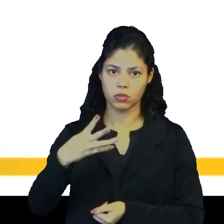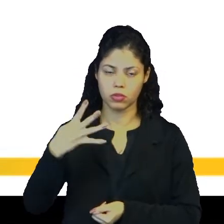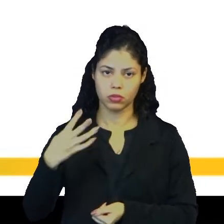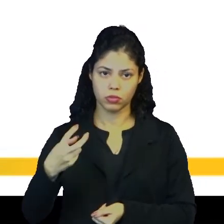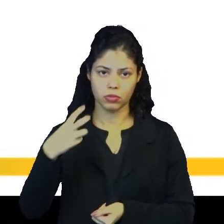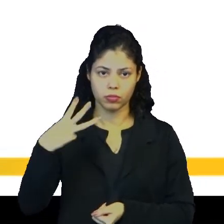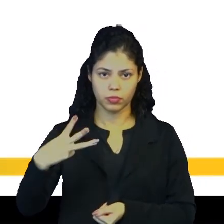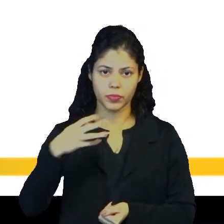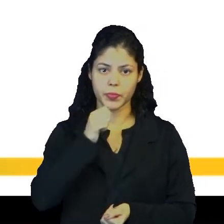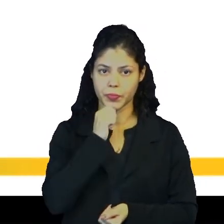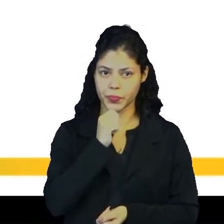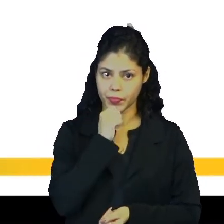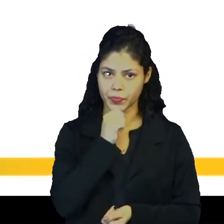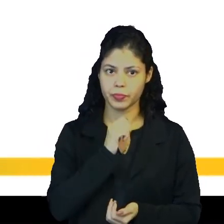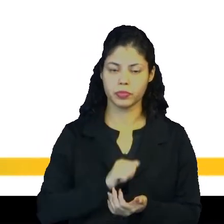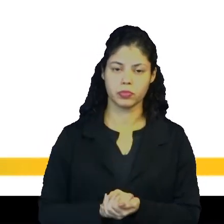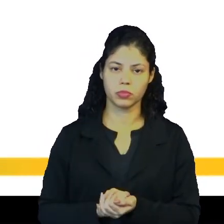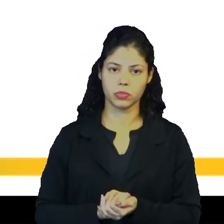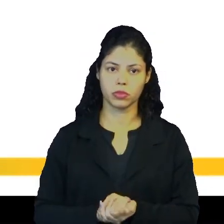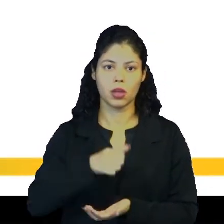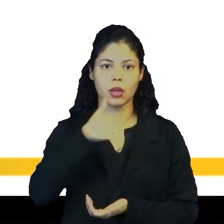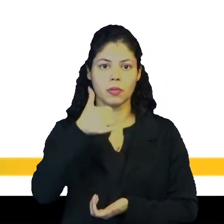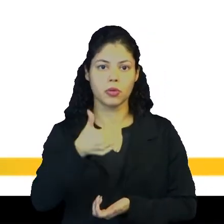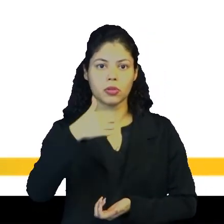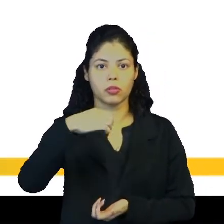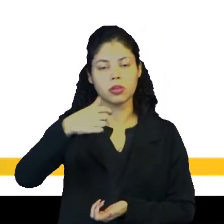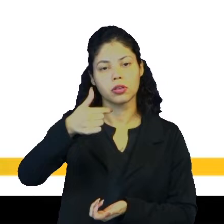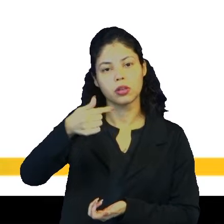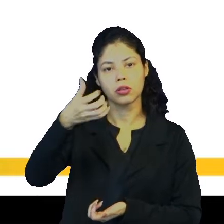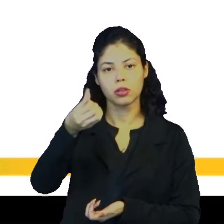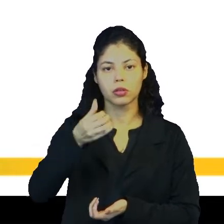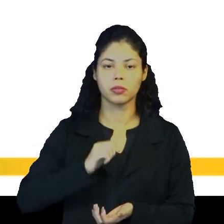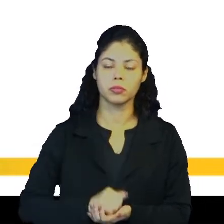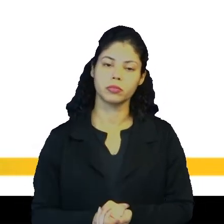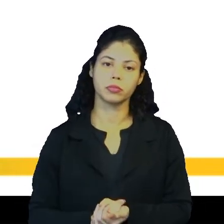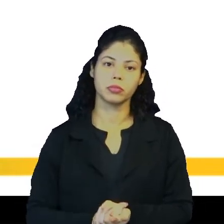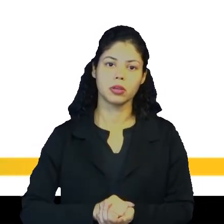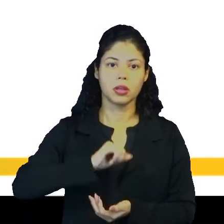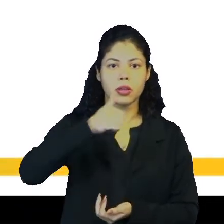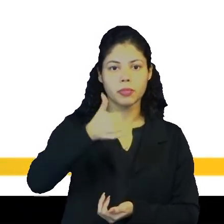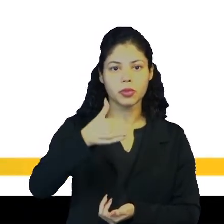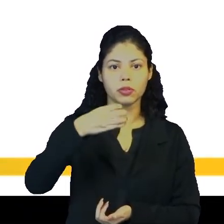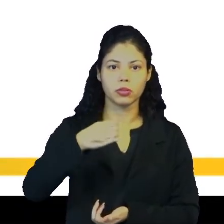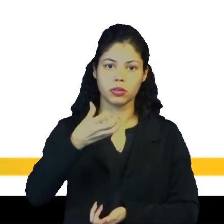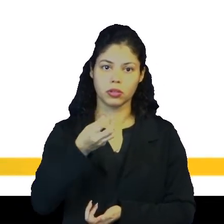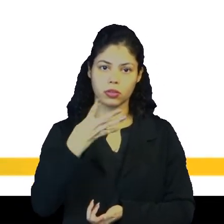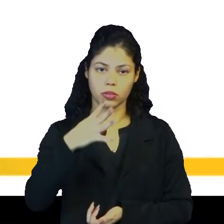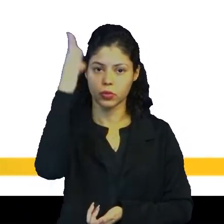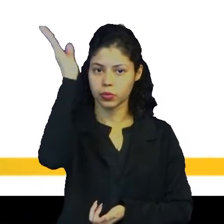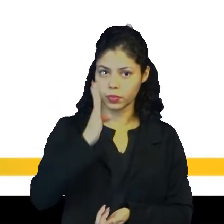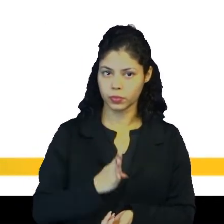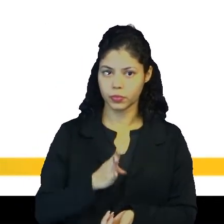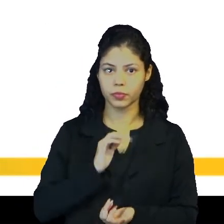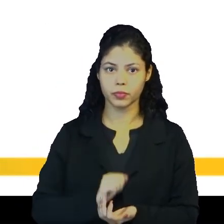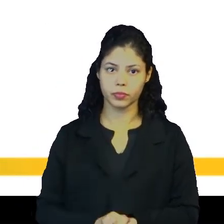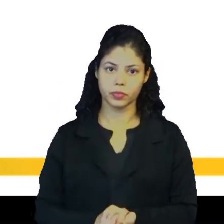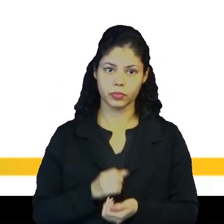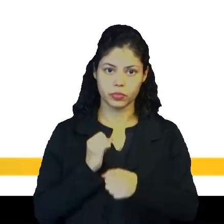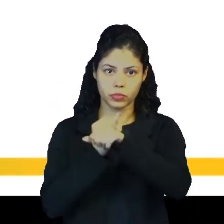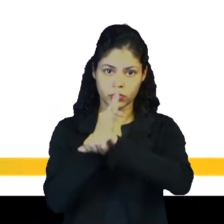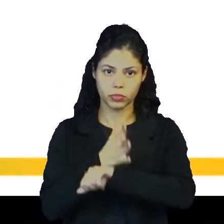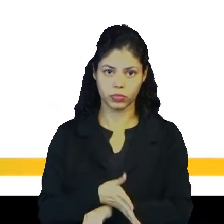e Isabelita Perón em 1976, né? Em 1964 a gente tem o Brasil, né, na madrugada